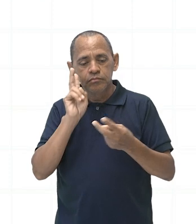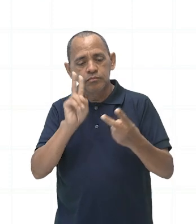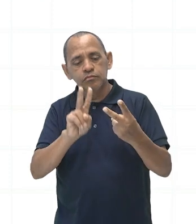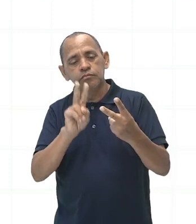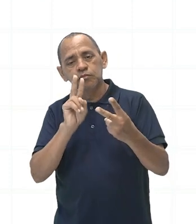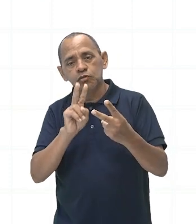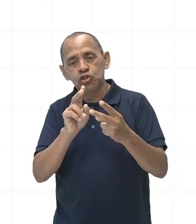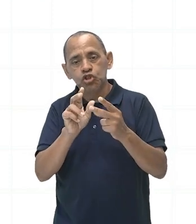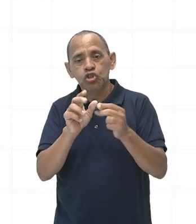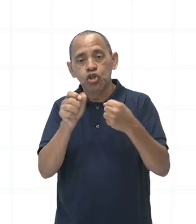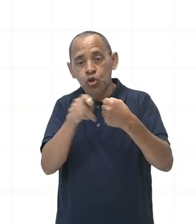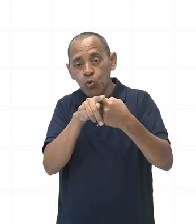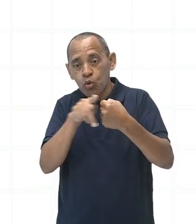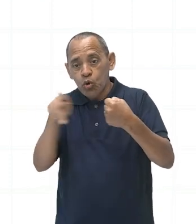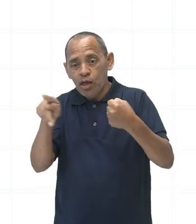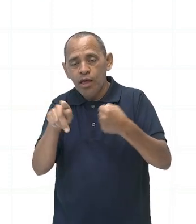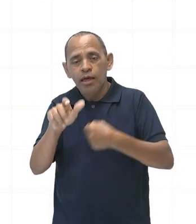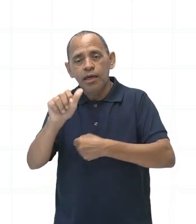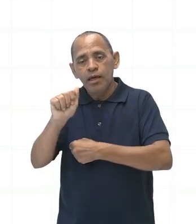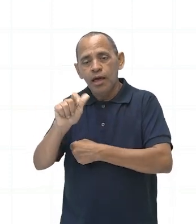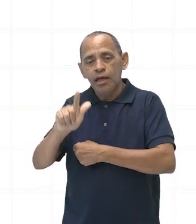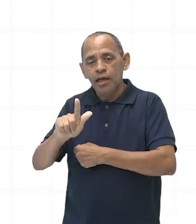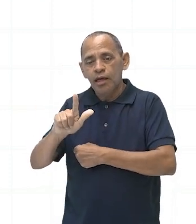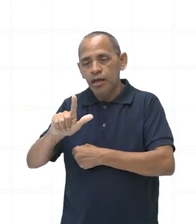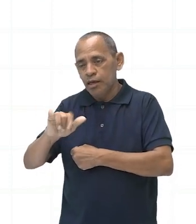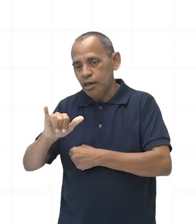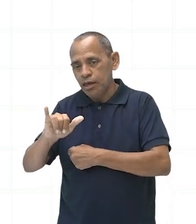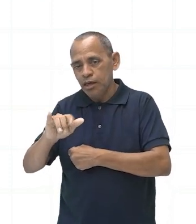eu tenho aí a palavra aliviada. A palavra